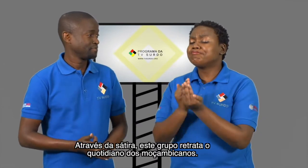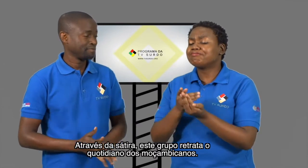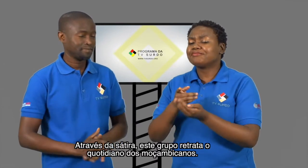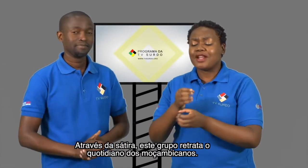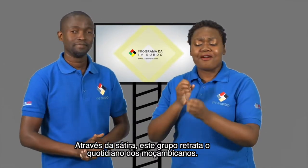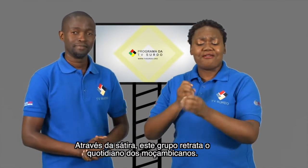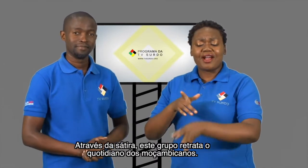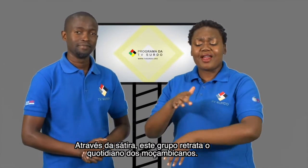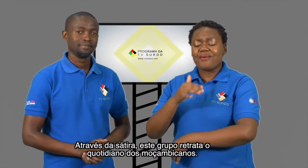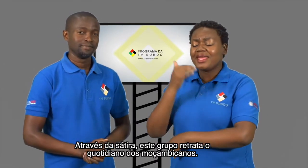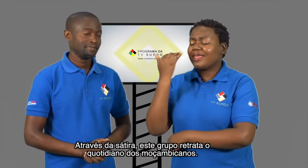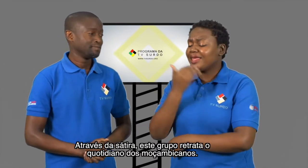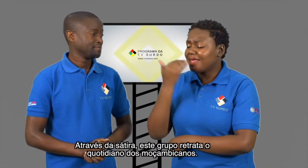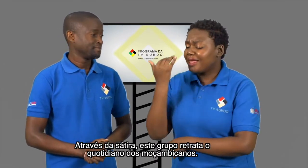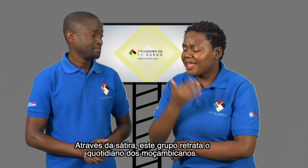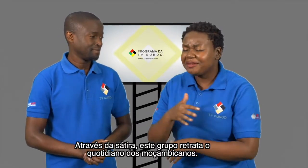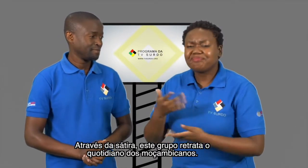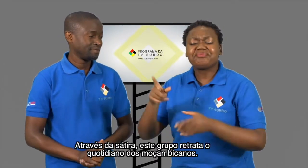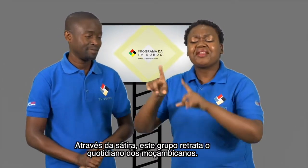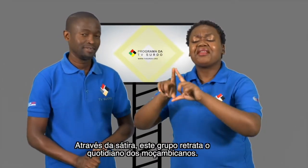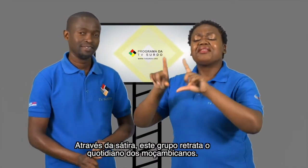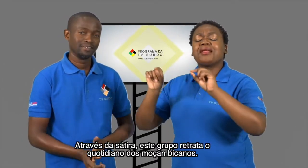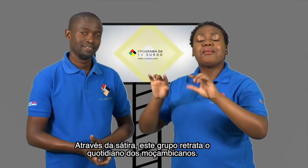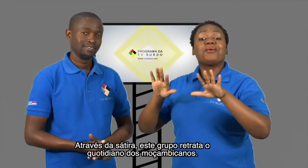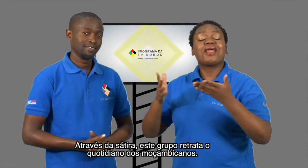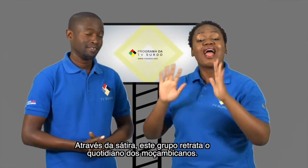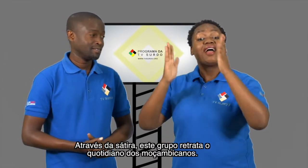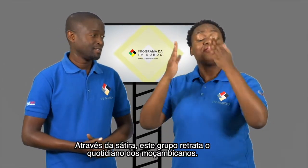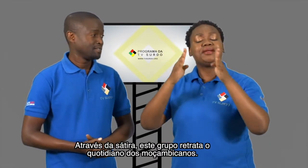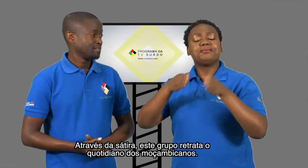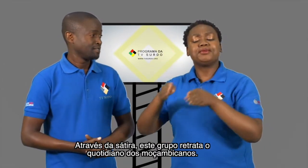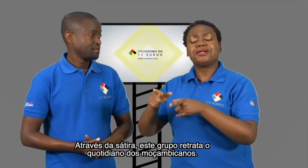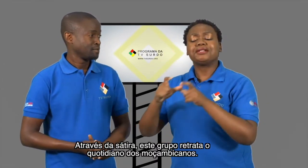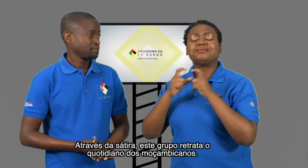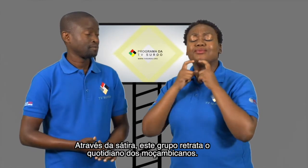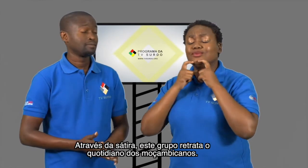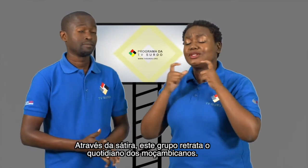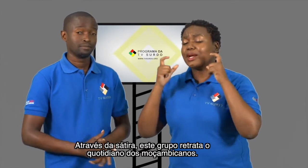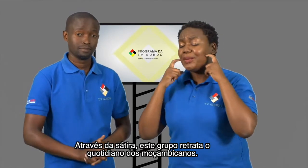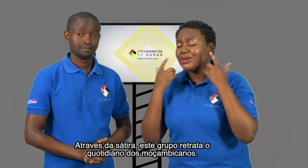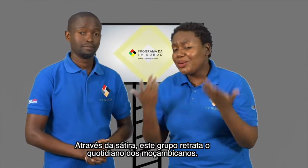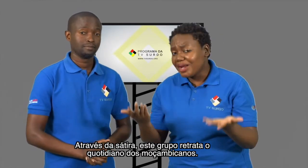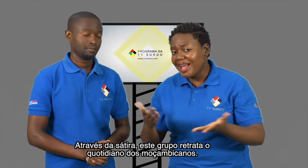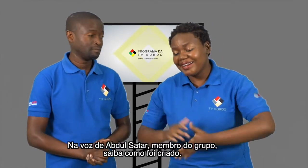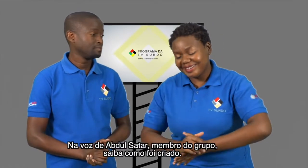Através da sátira, este grupo retrata o cotidiano dos moçambicanos.